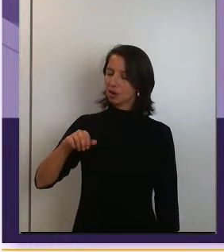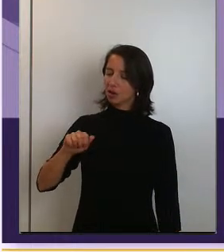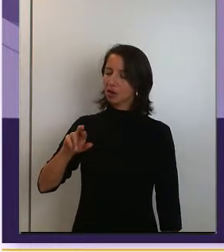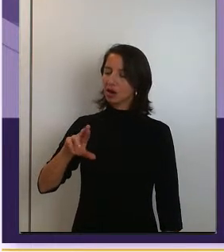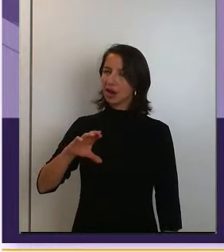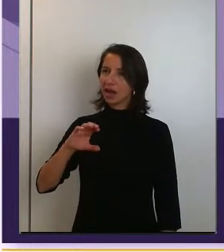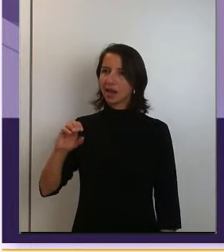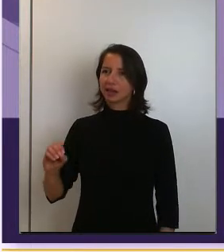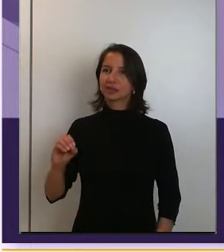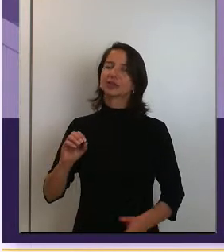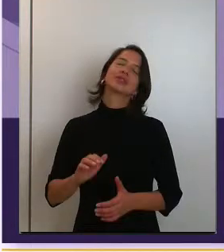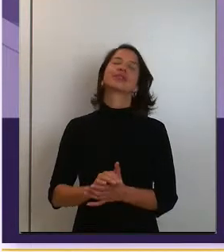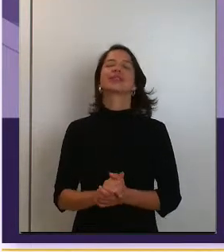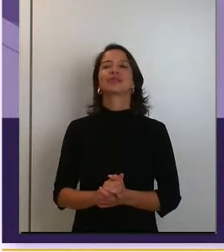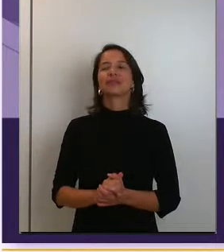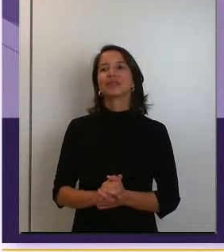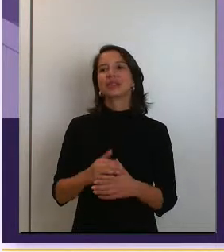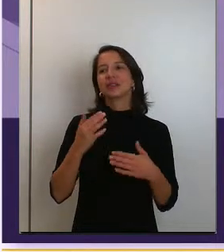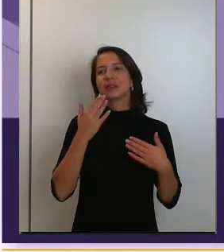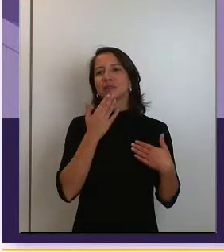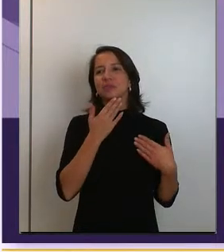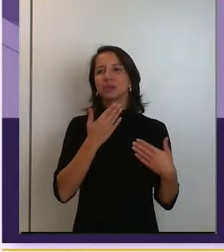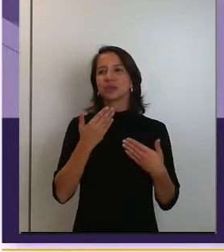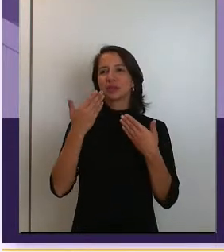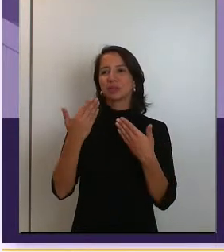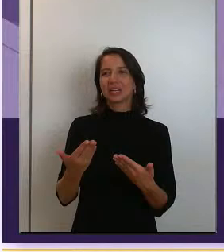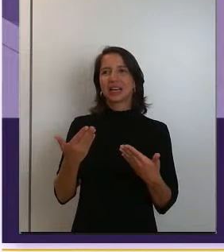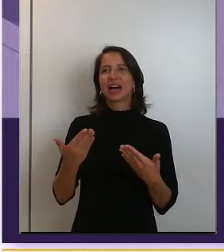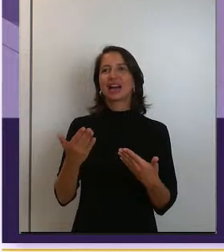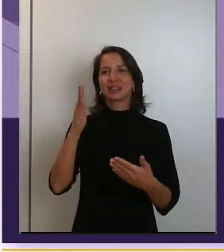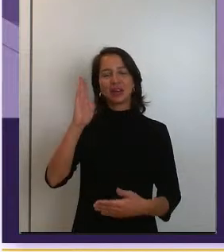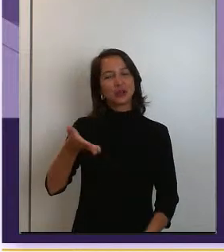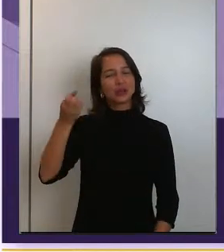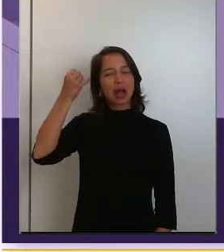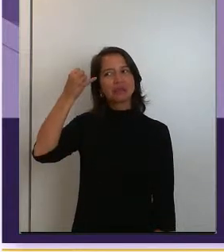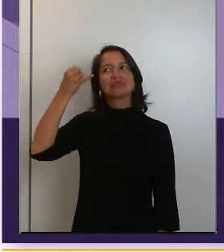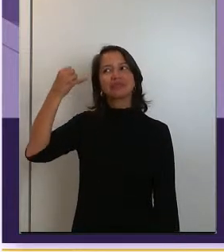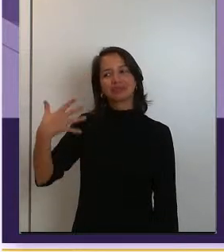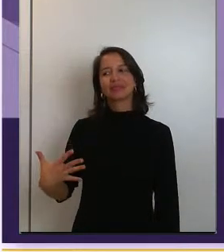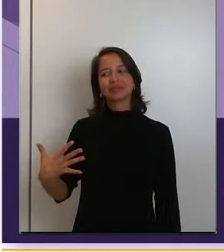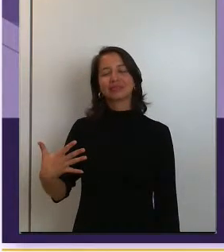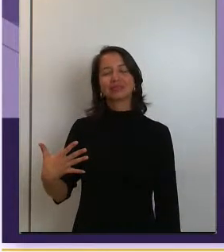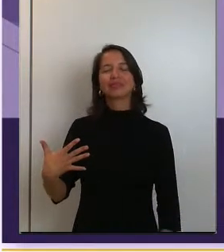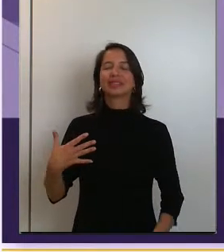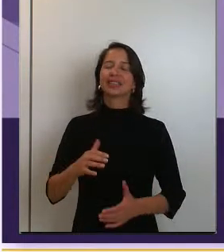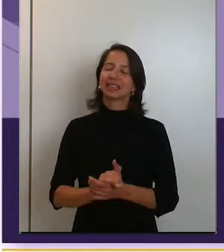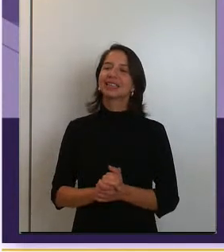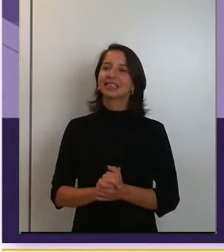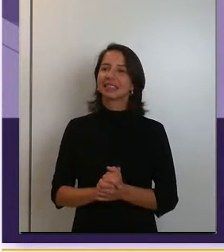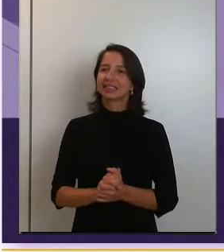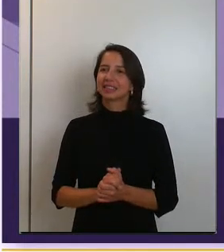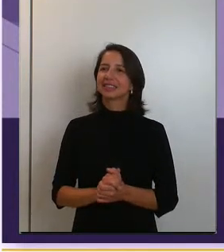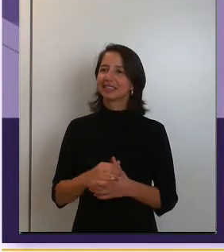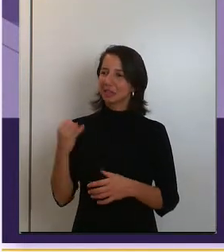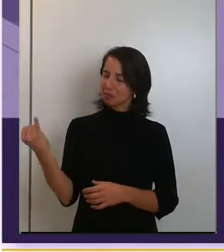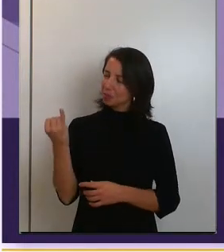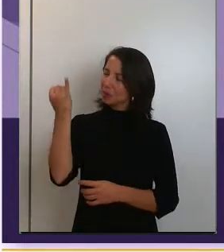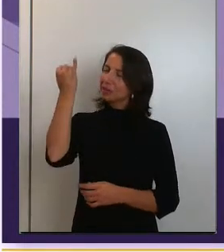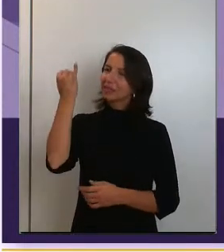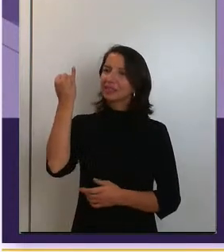Arthur, muito obrigado. Eu vou pular a autodescrição, já que eu acabei de fazer, reiterando a